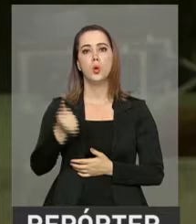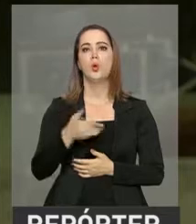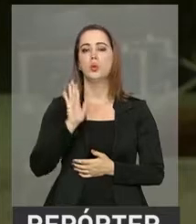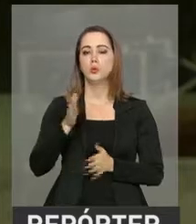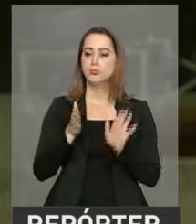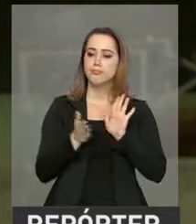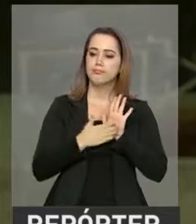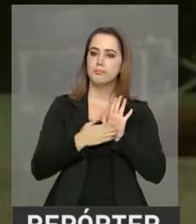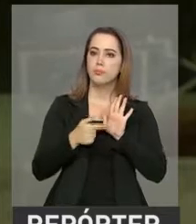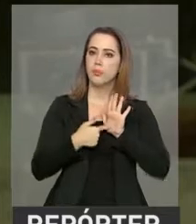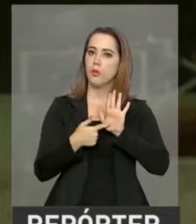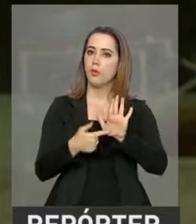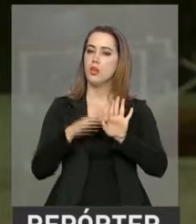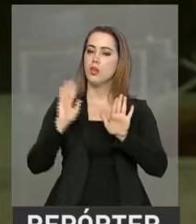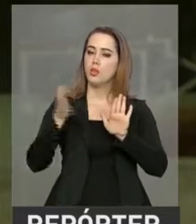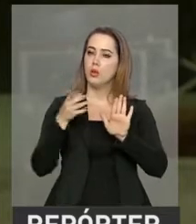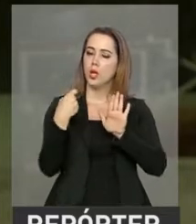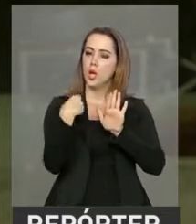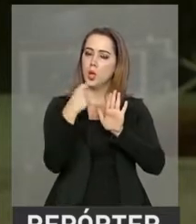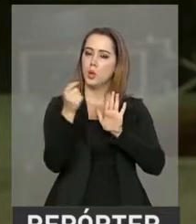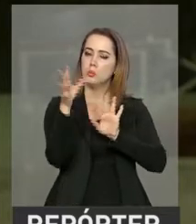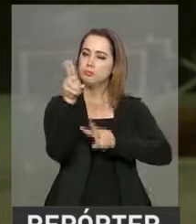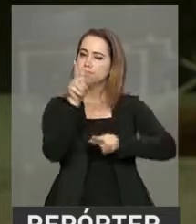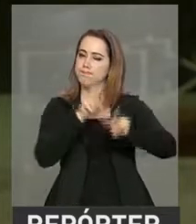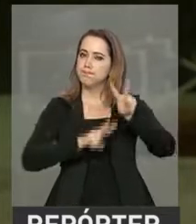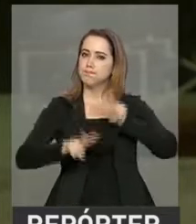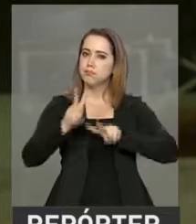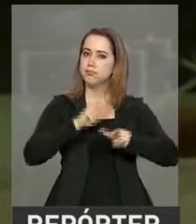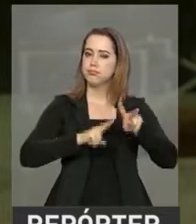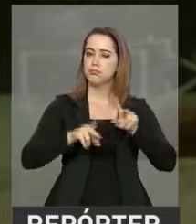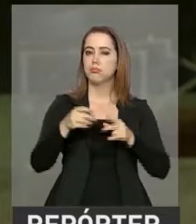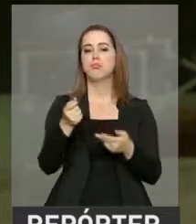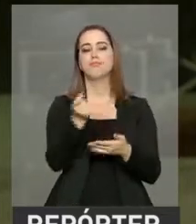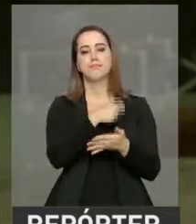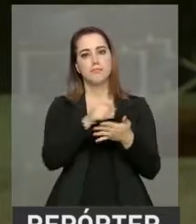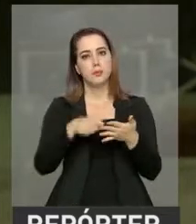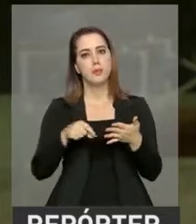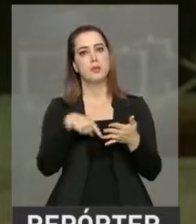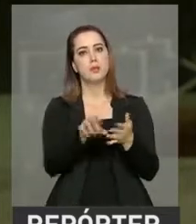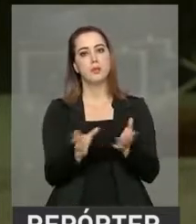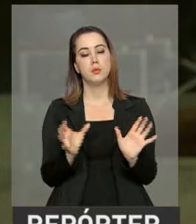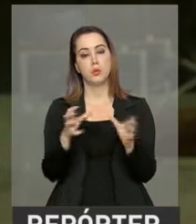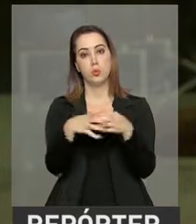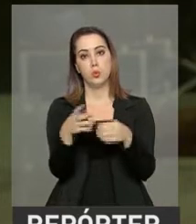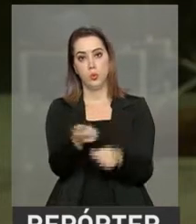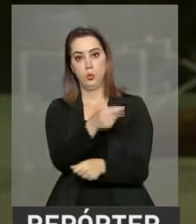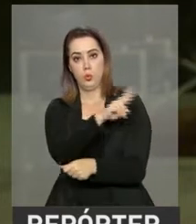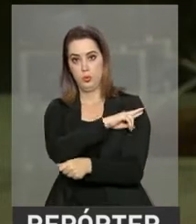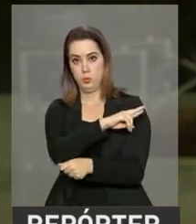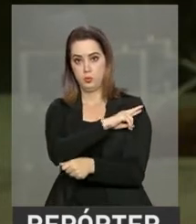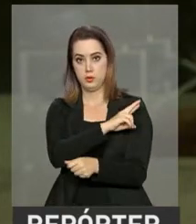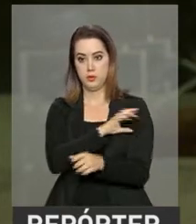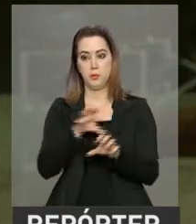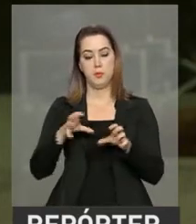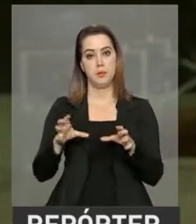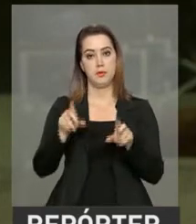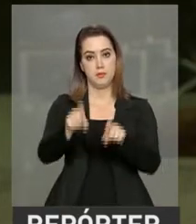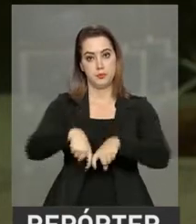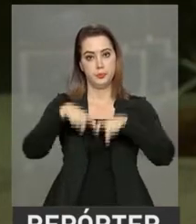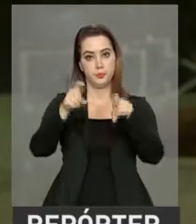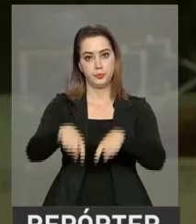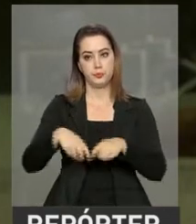proposto no Agro Mais foi elaborado com a participação de representantes do agronegócio, que estão otimistas com as